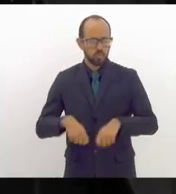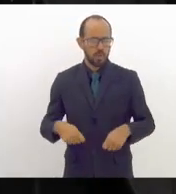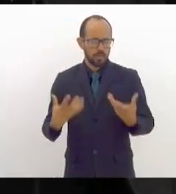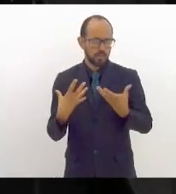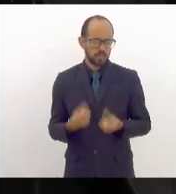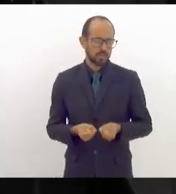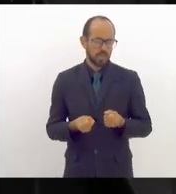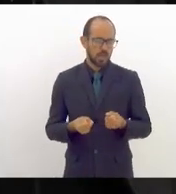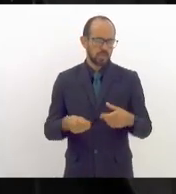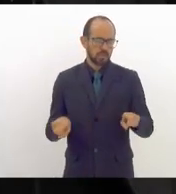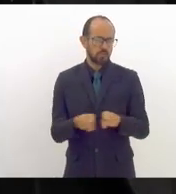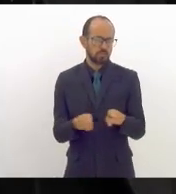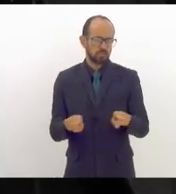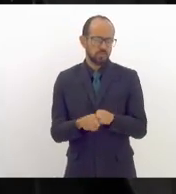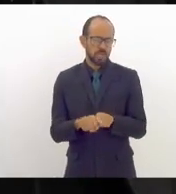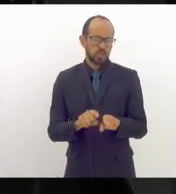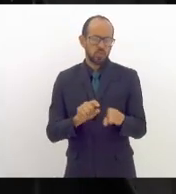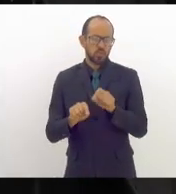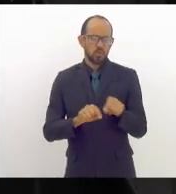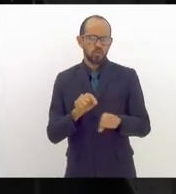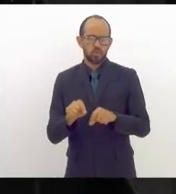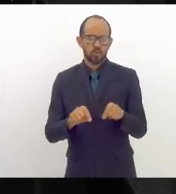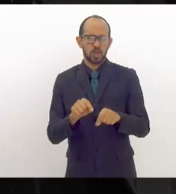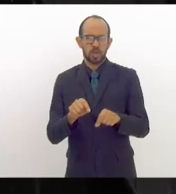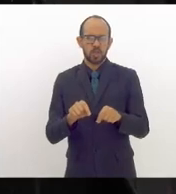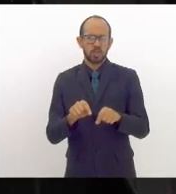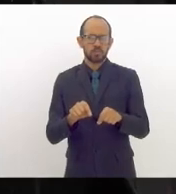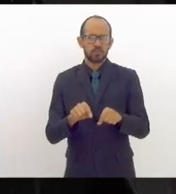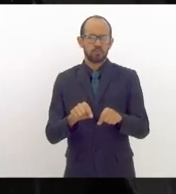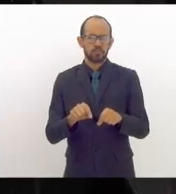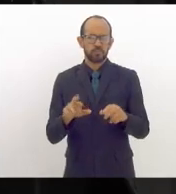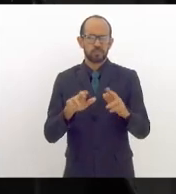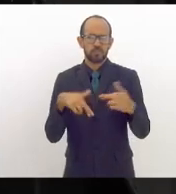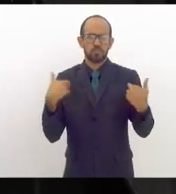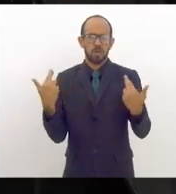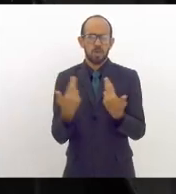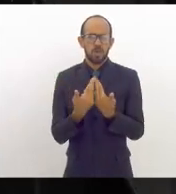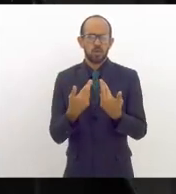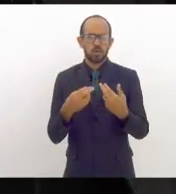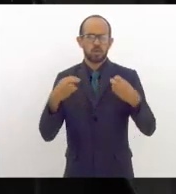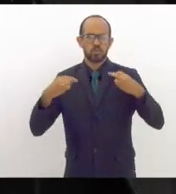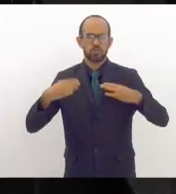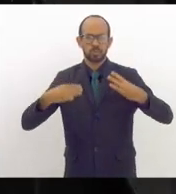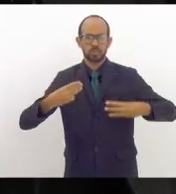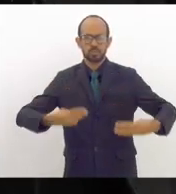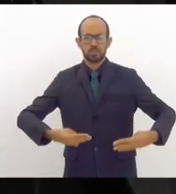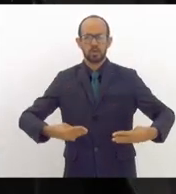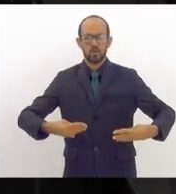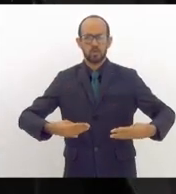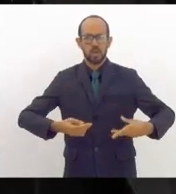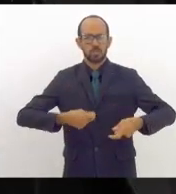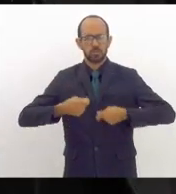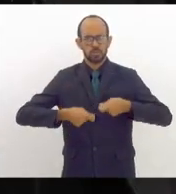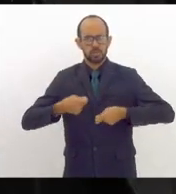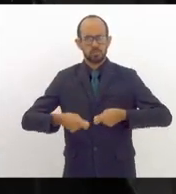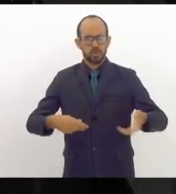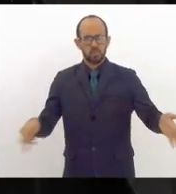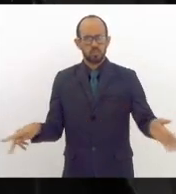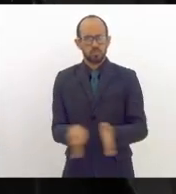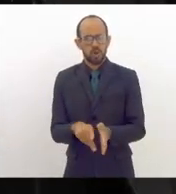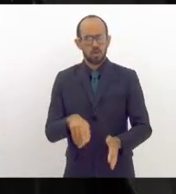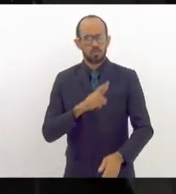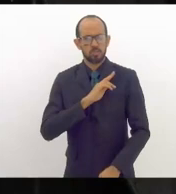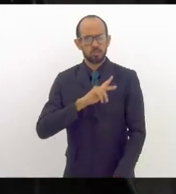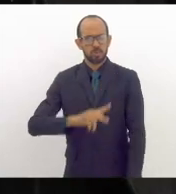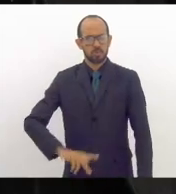forma que reunião o ministerial dirigida pelo próprio Presidente da República primeiro magistrado